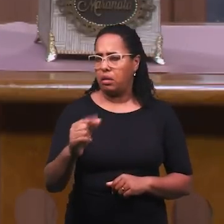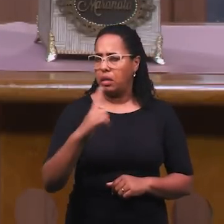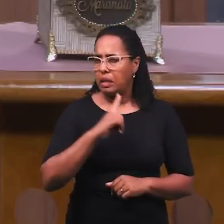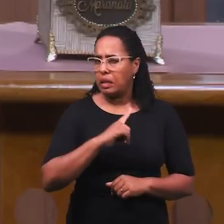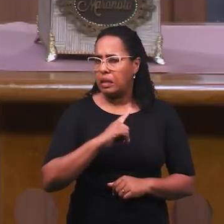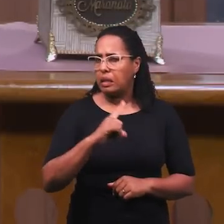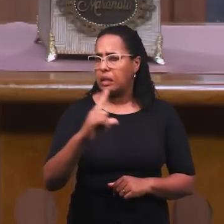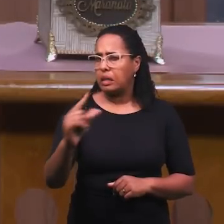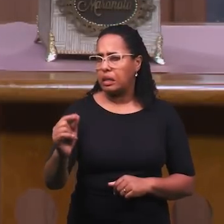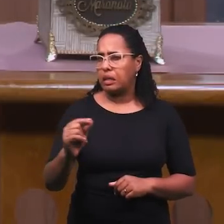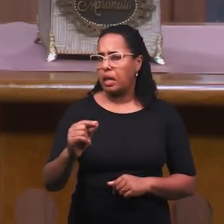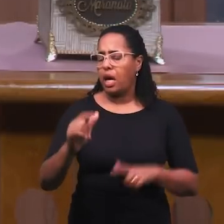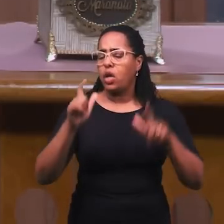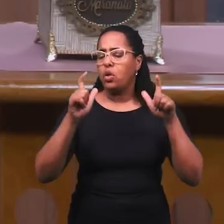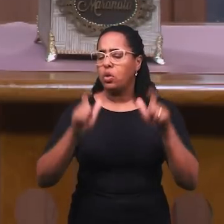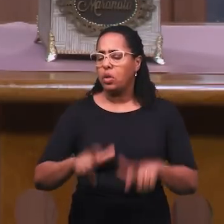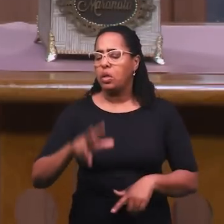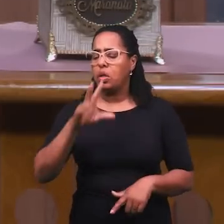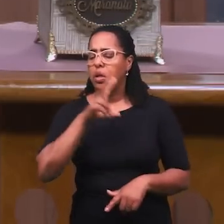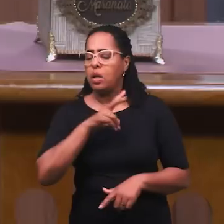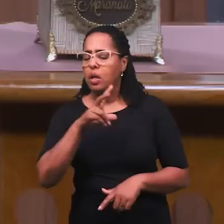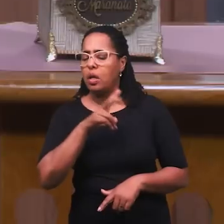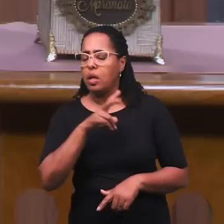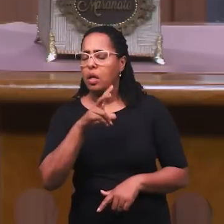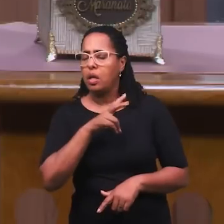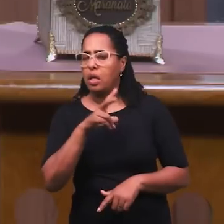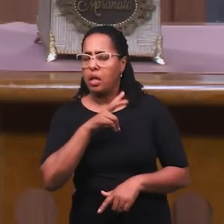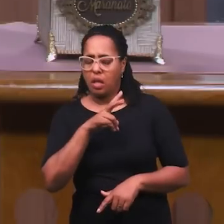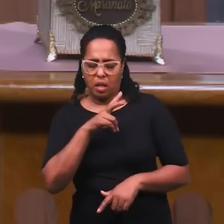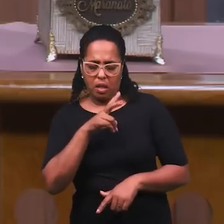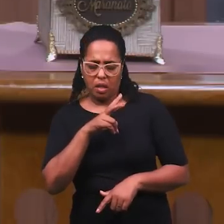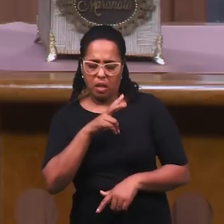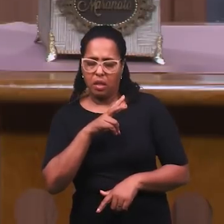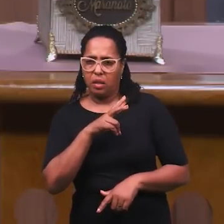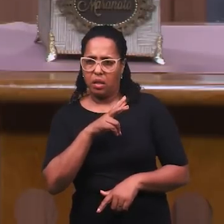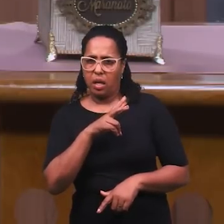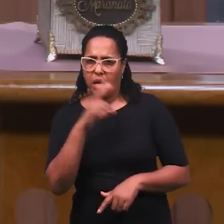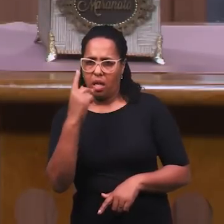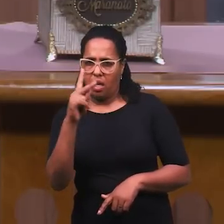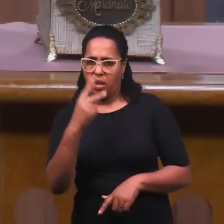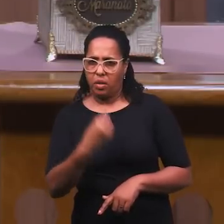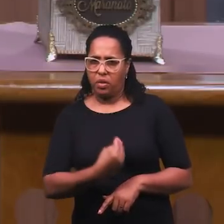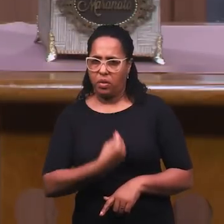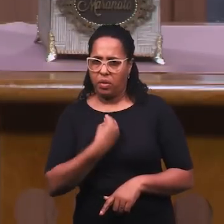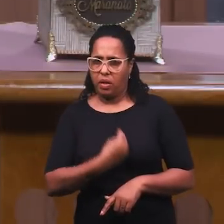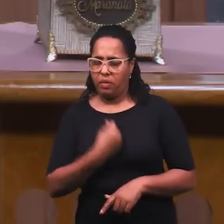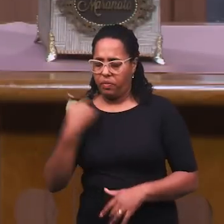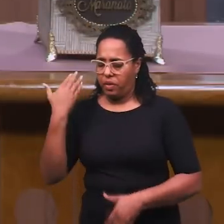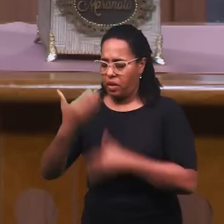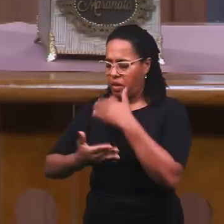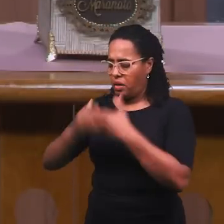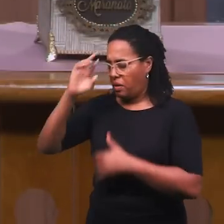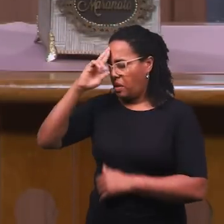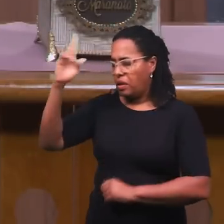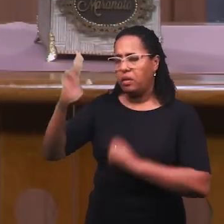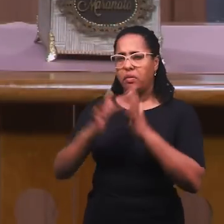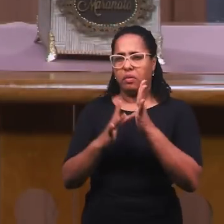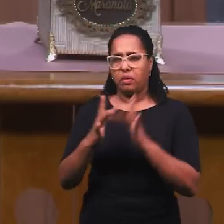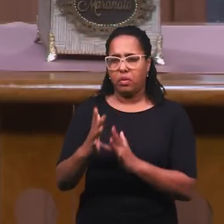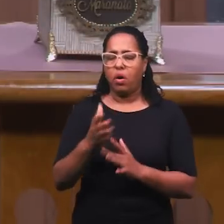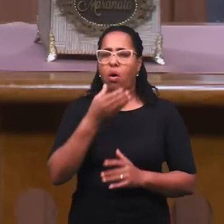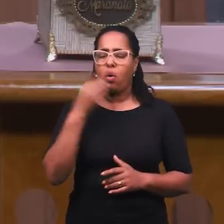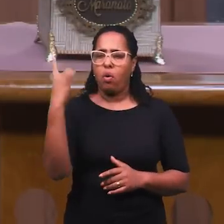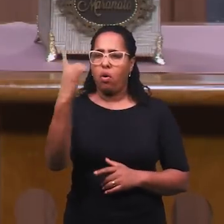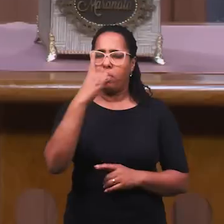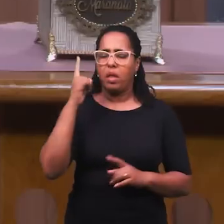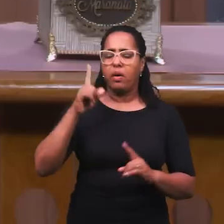eira, saia desta propriedade particular e se prostra diante do Senhor